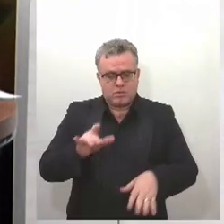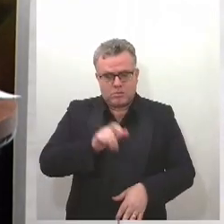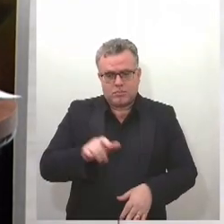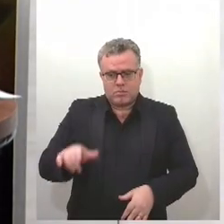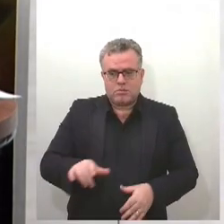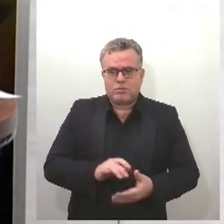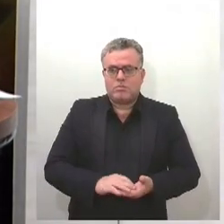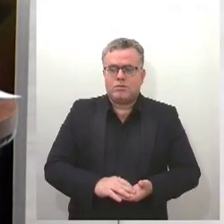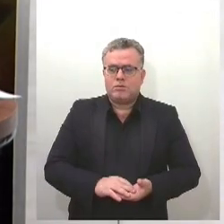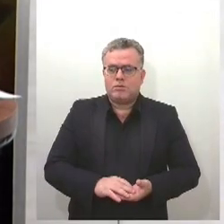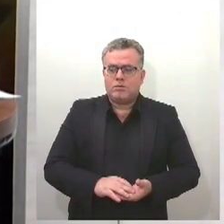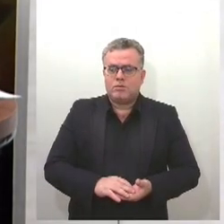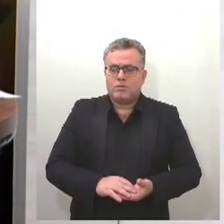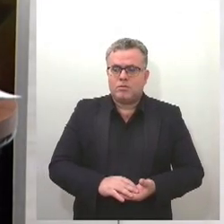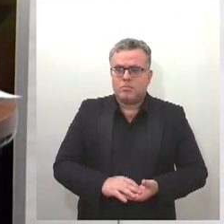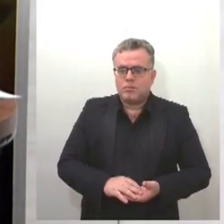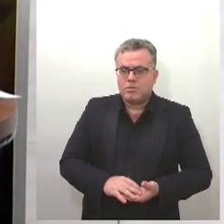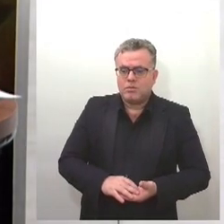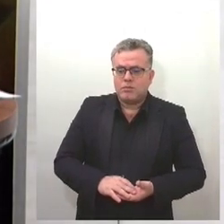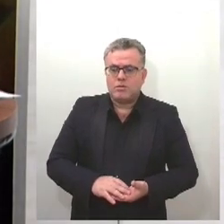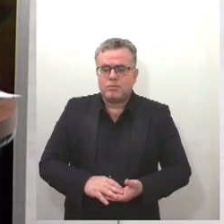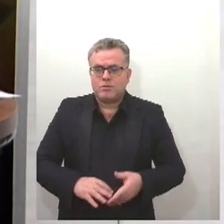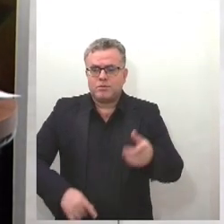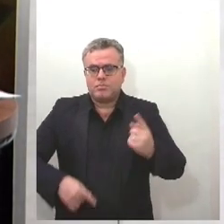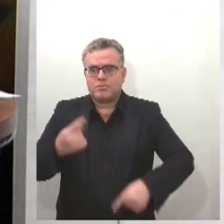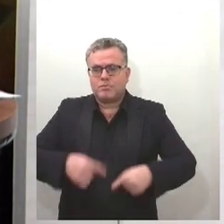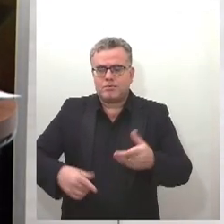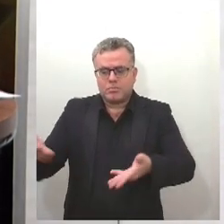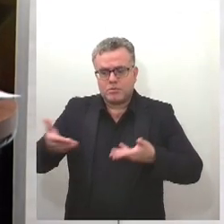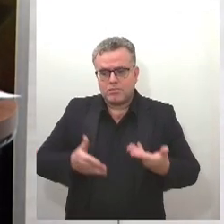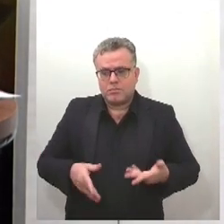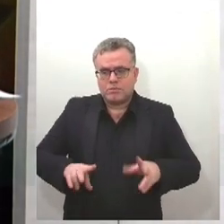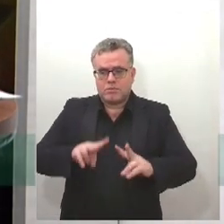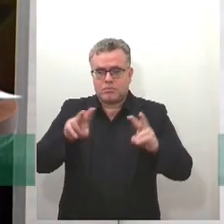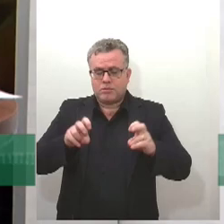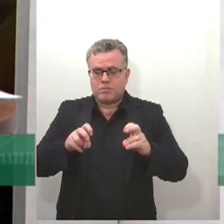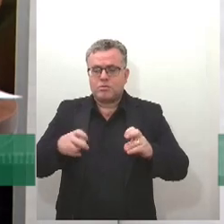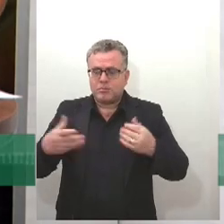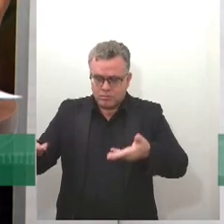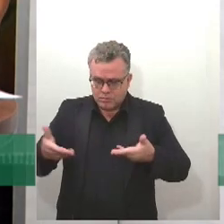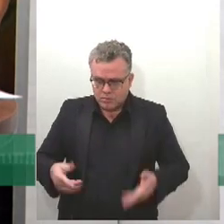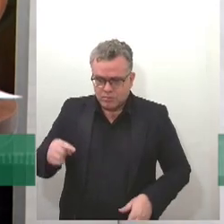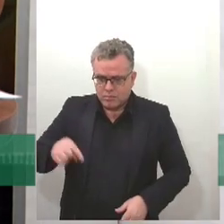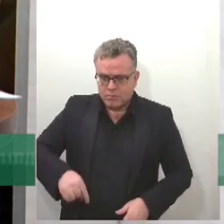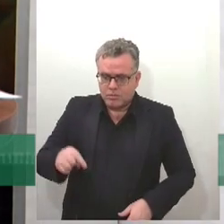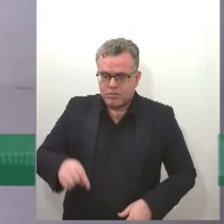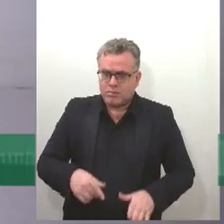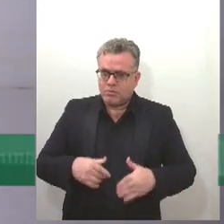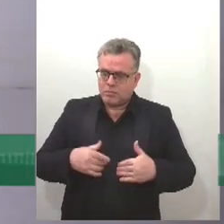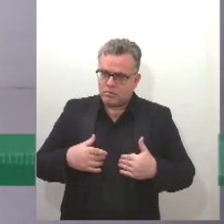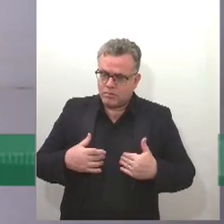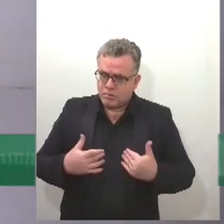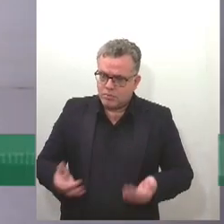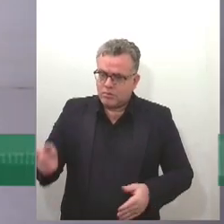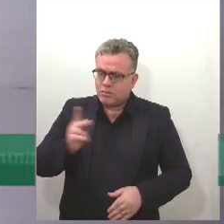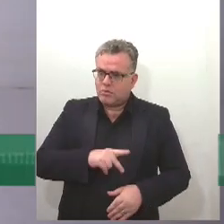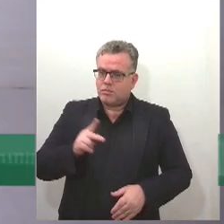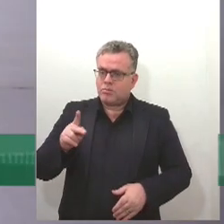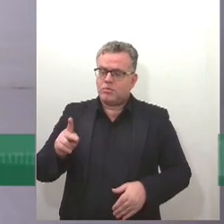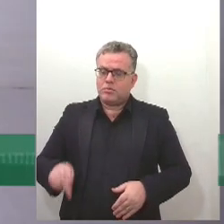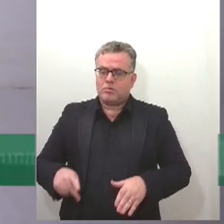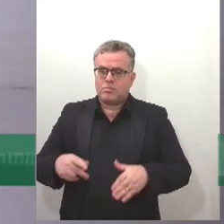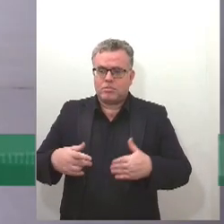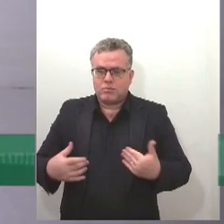liberais para debater esse tema a gente recebe hoje aqui no Congresso em Pauta o professor da Fundação Getúlio